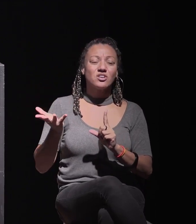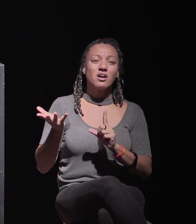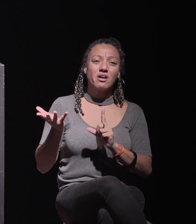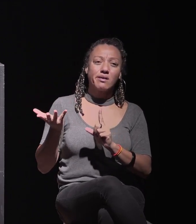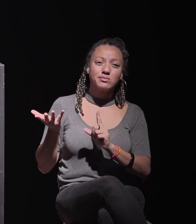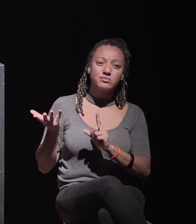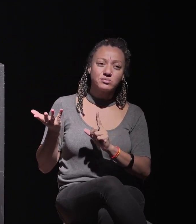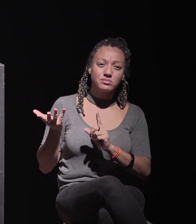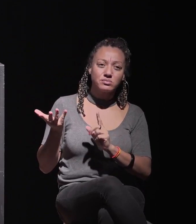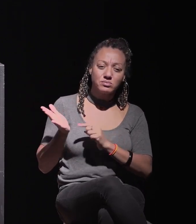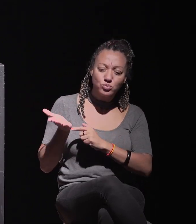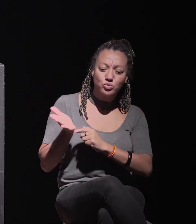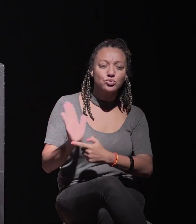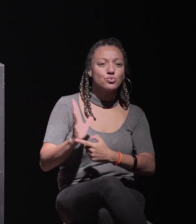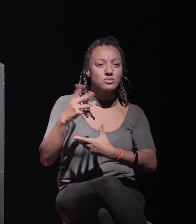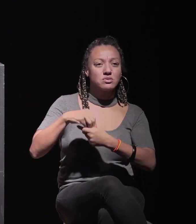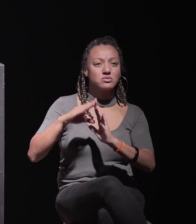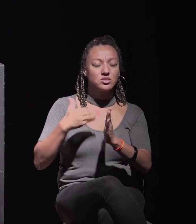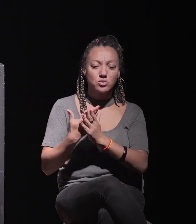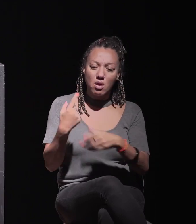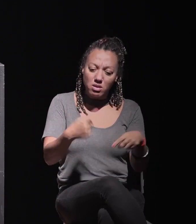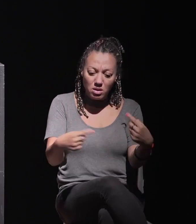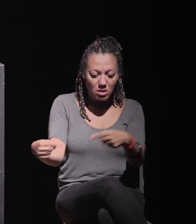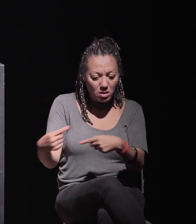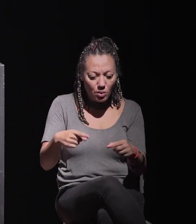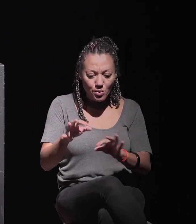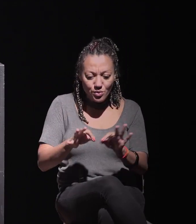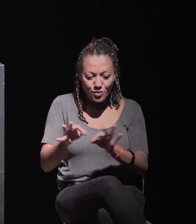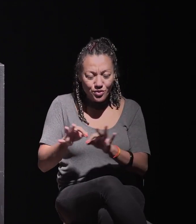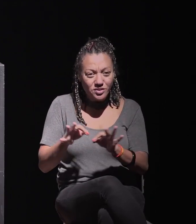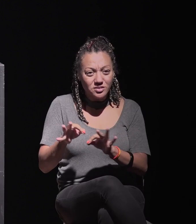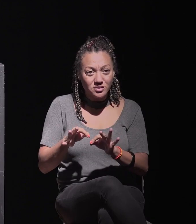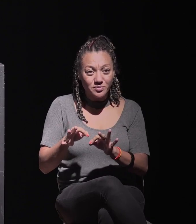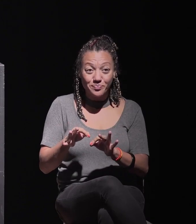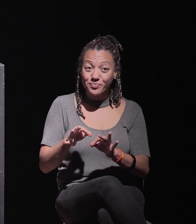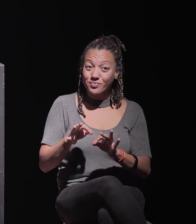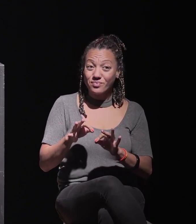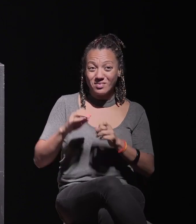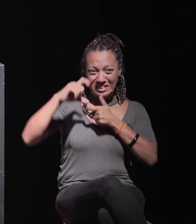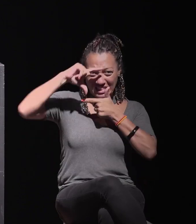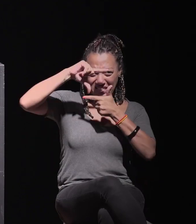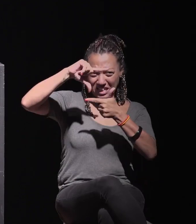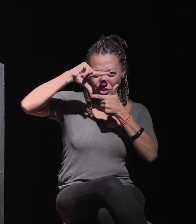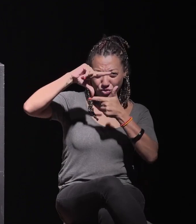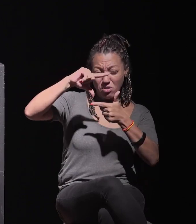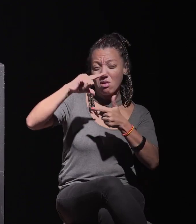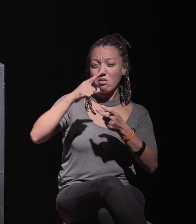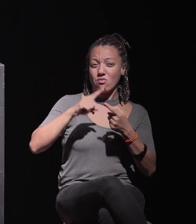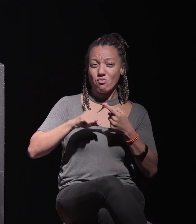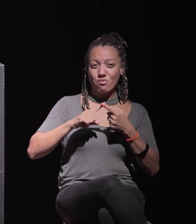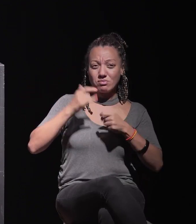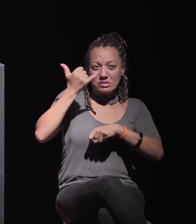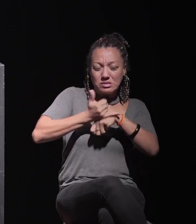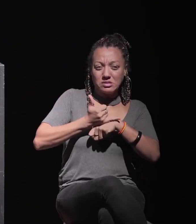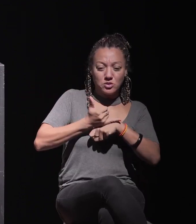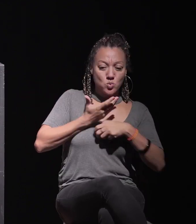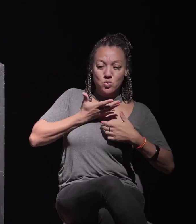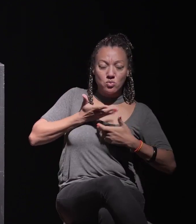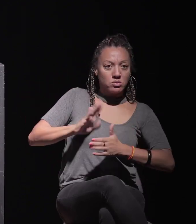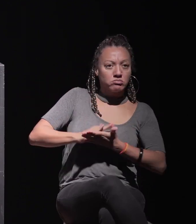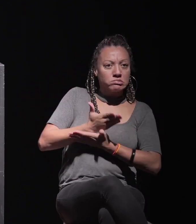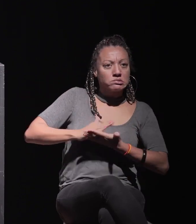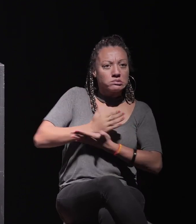escolas, trouxeram para o debate. E que organiza, essa reação é uma reação patriarcal, é uma